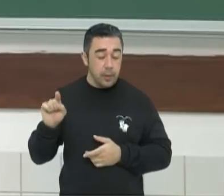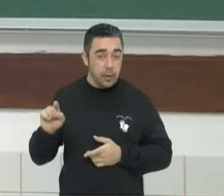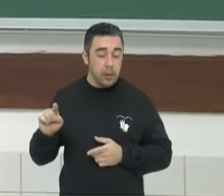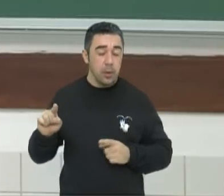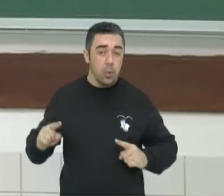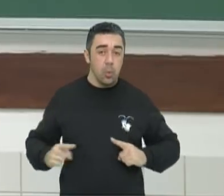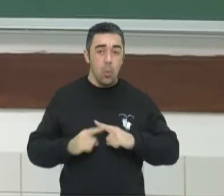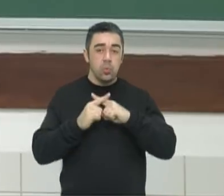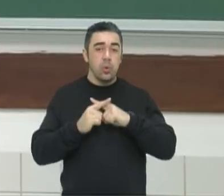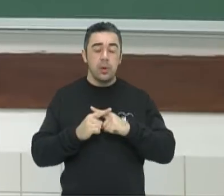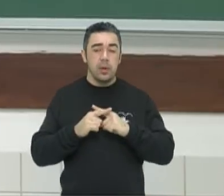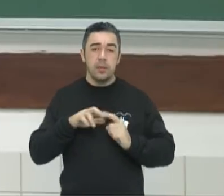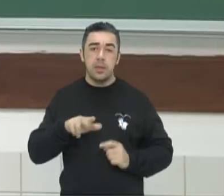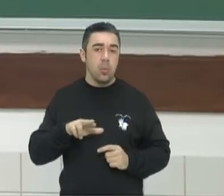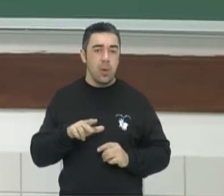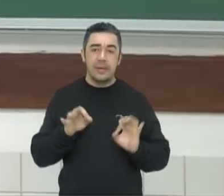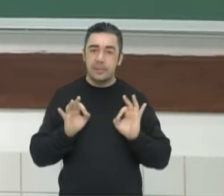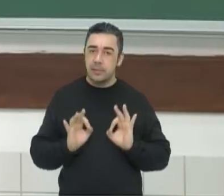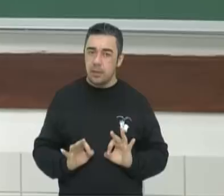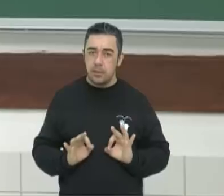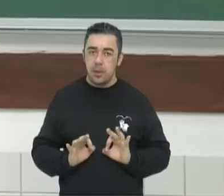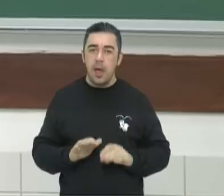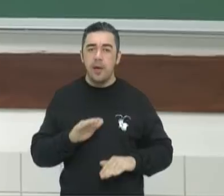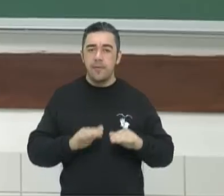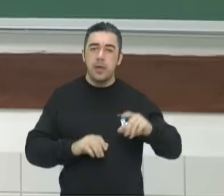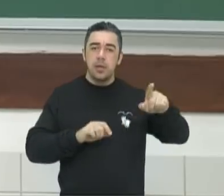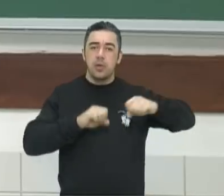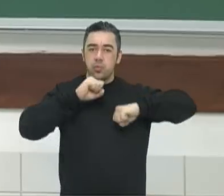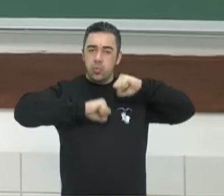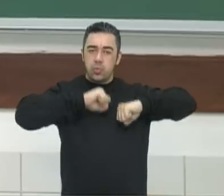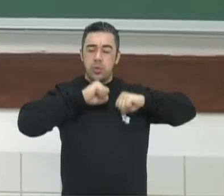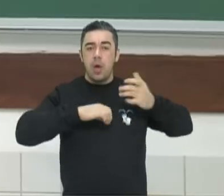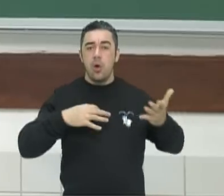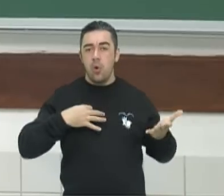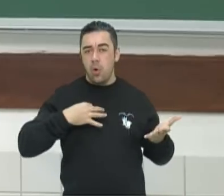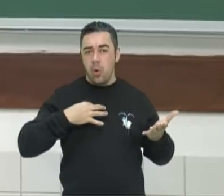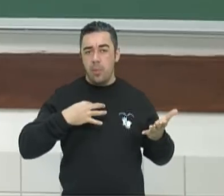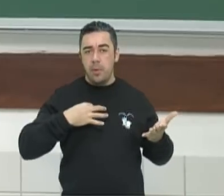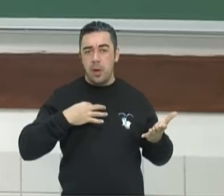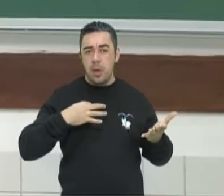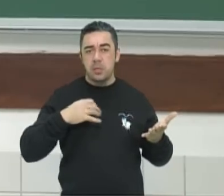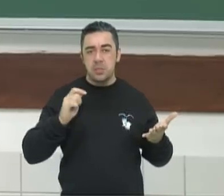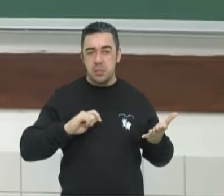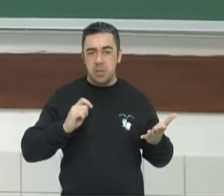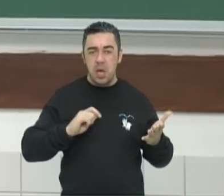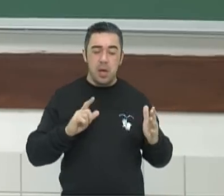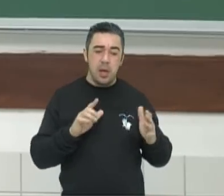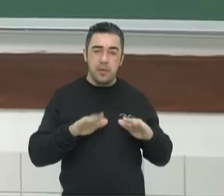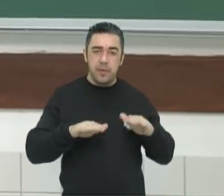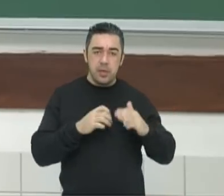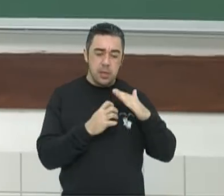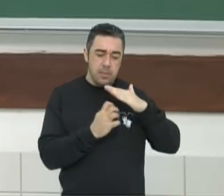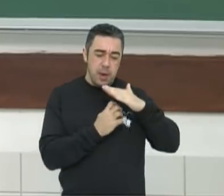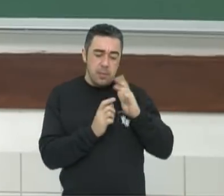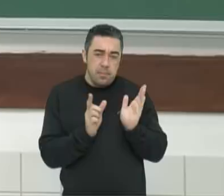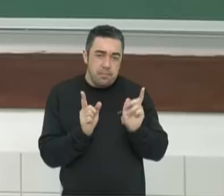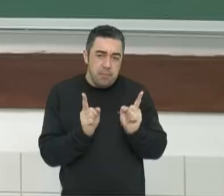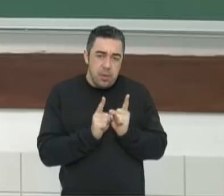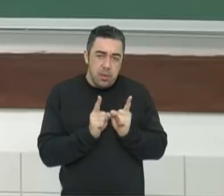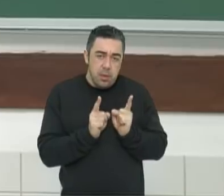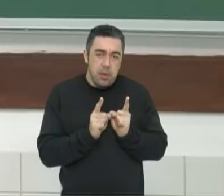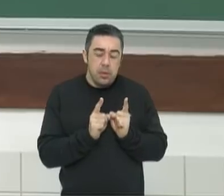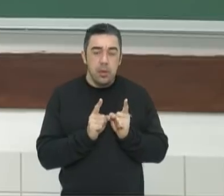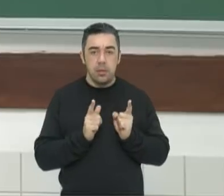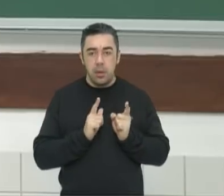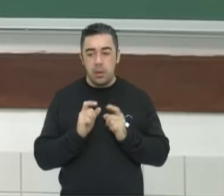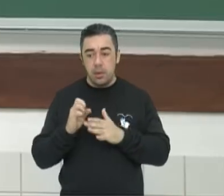nem sempre ela era justa, ou seja, você tinha indústrias que produziam roupas que poderiam ser indústrias pequenas, indústrias médias e